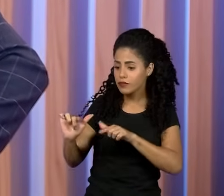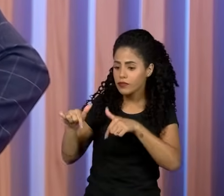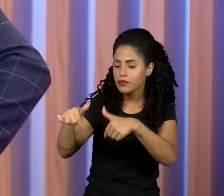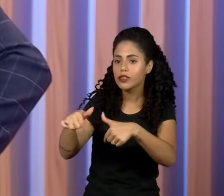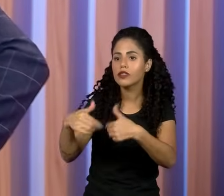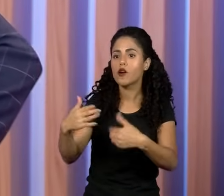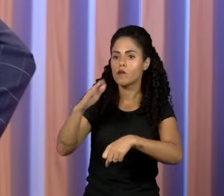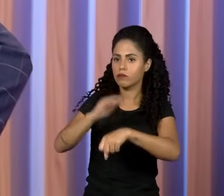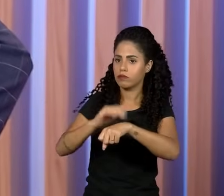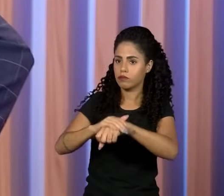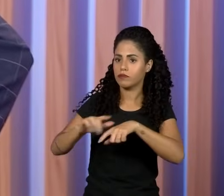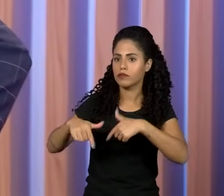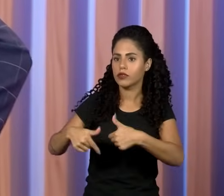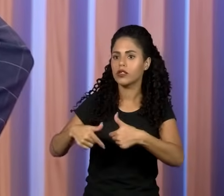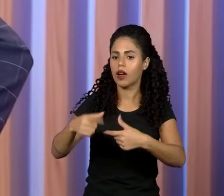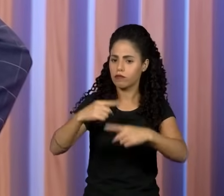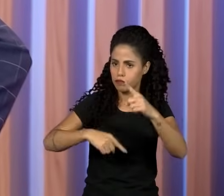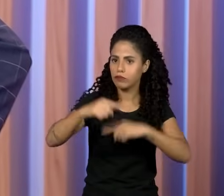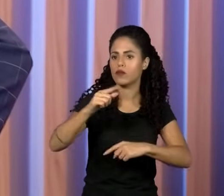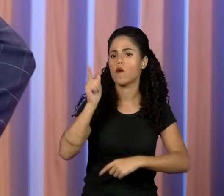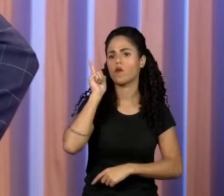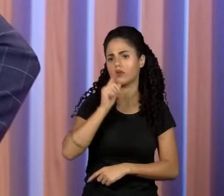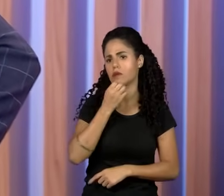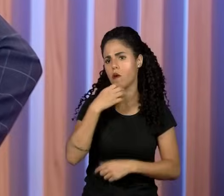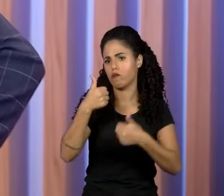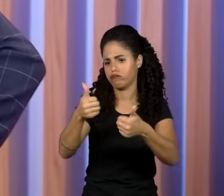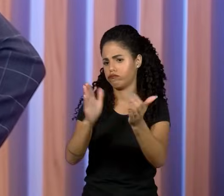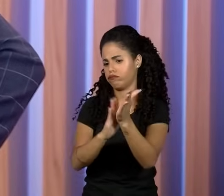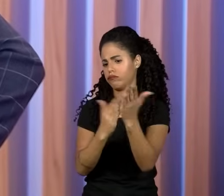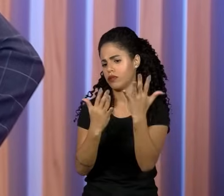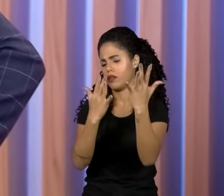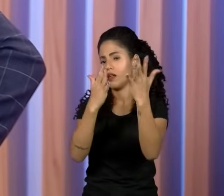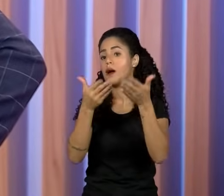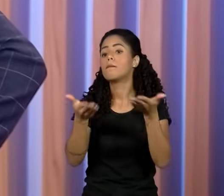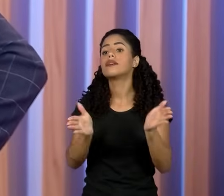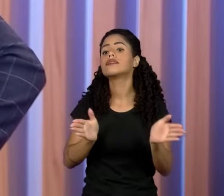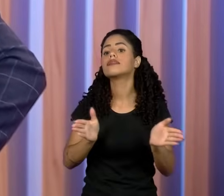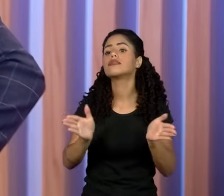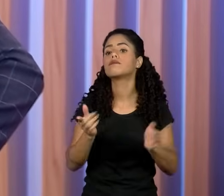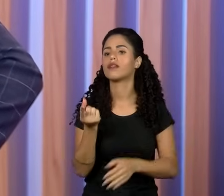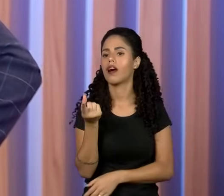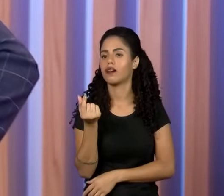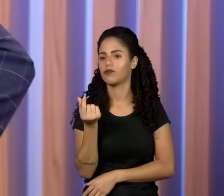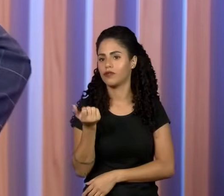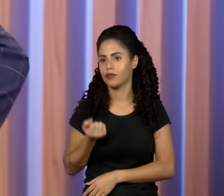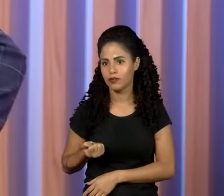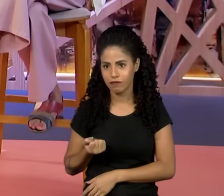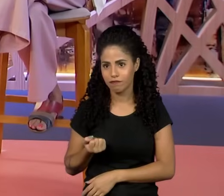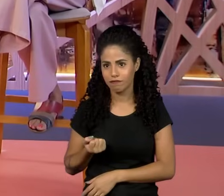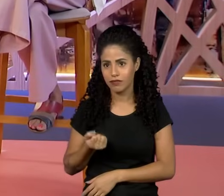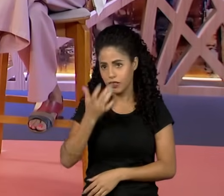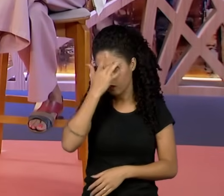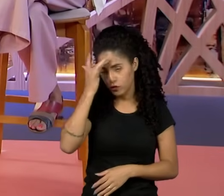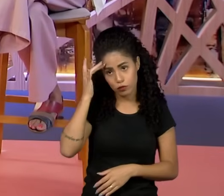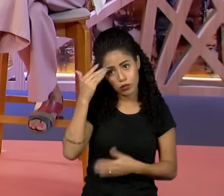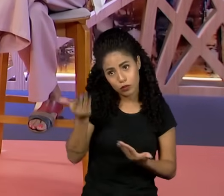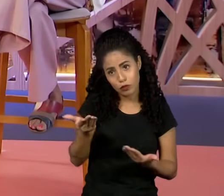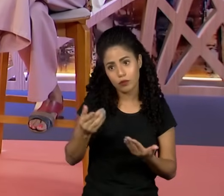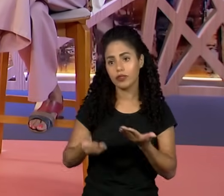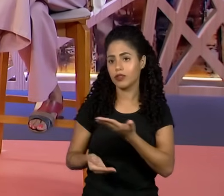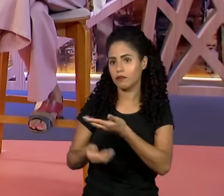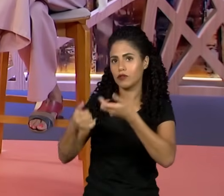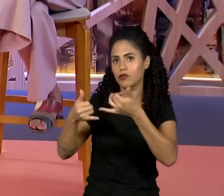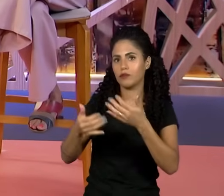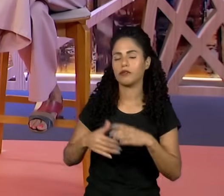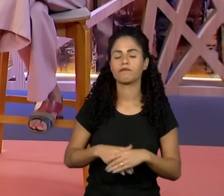elas aceleram e possibilitam novas narrativas e possibilitam também uma formação de público. Eu acho que a Fernanda vai falar um